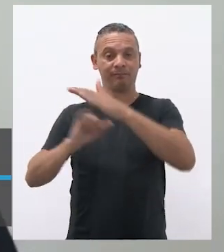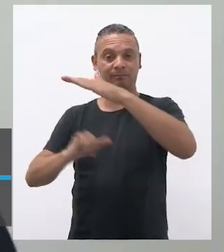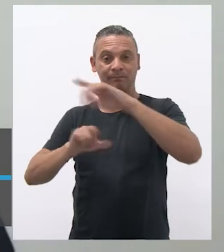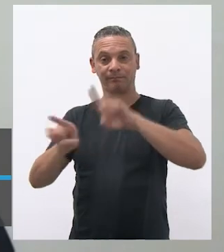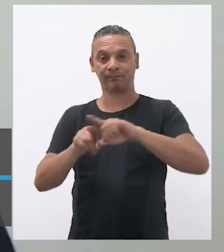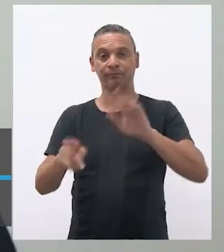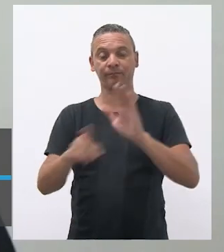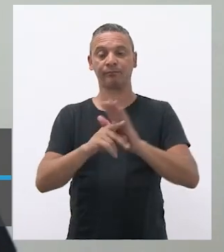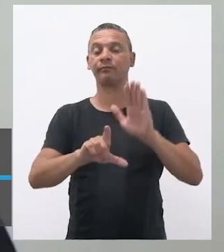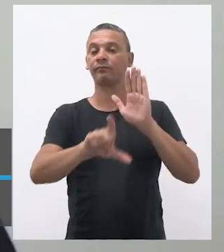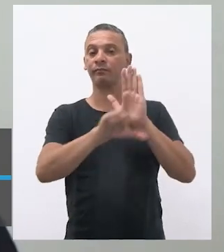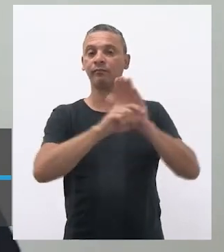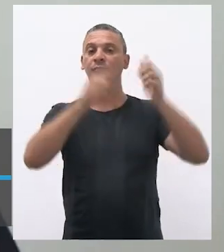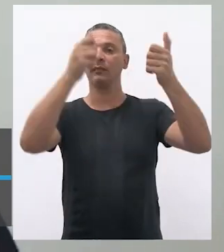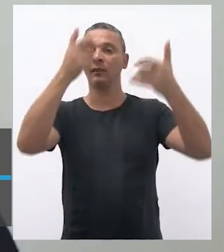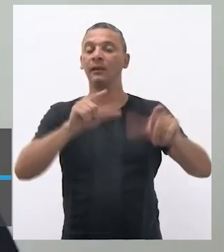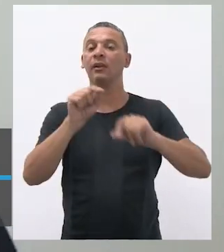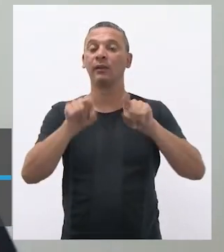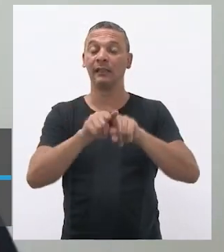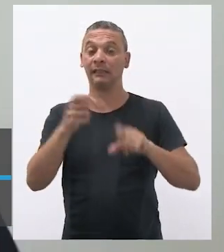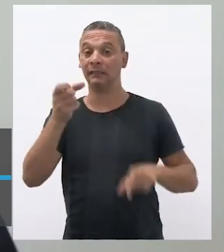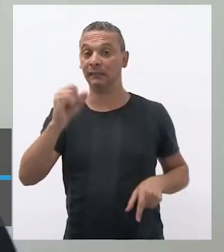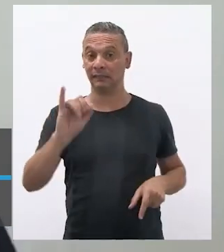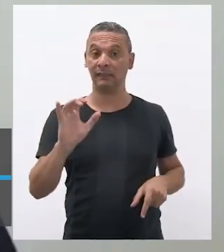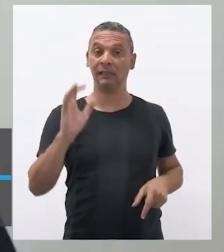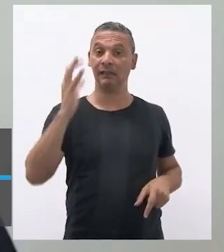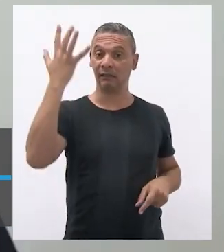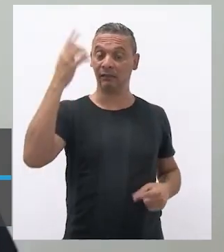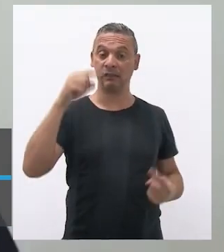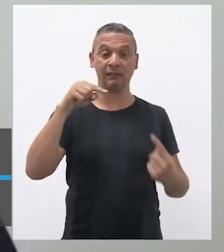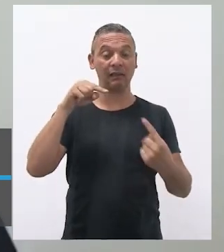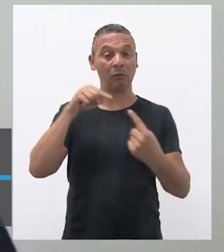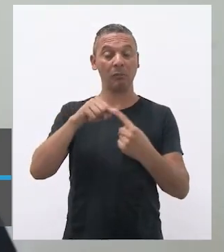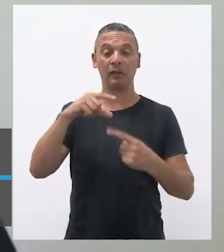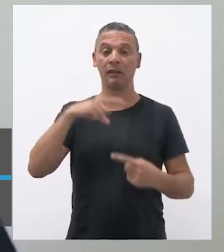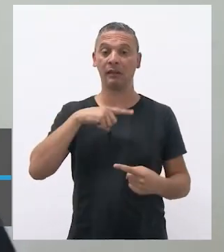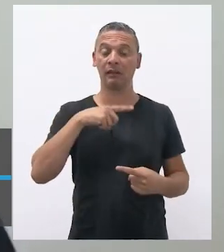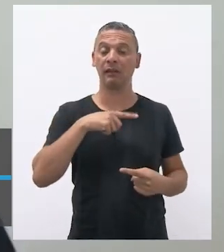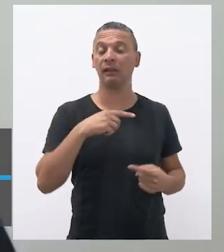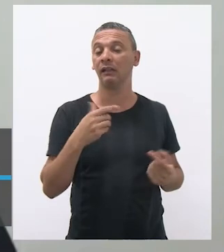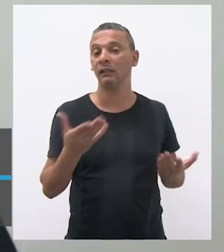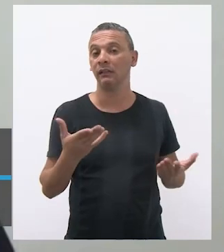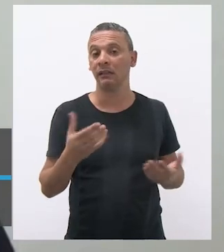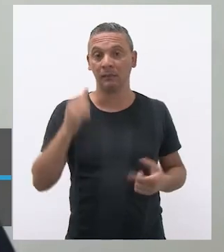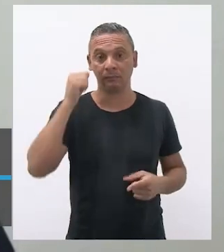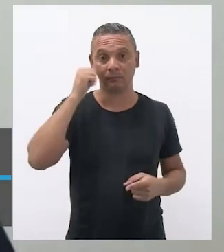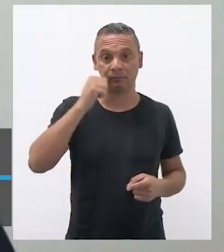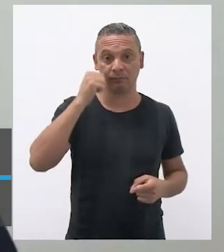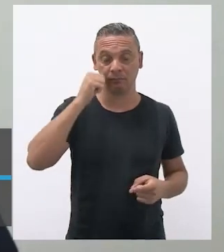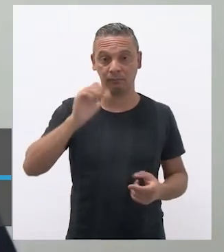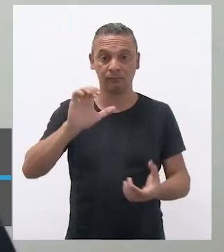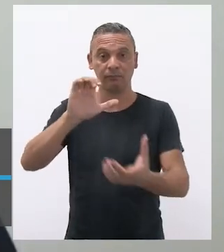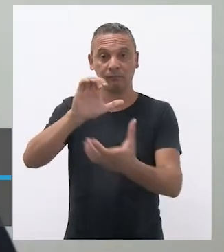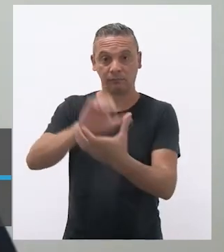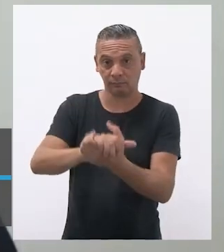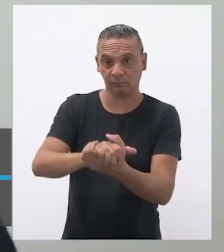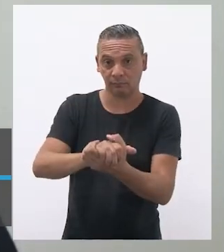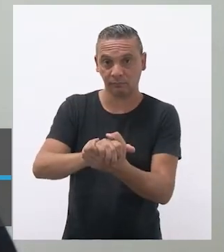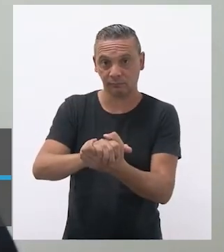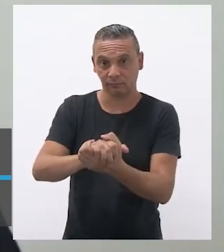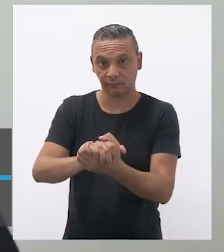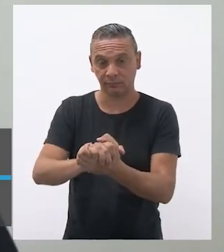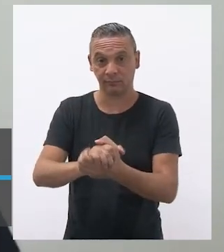previsto no Código Penal, no qual se deixava de aplicar a pena quando a mulher se casava com o